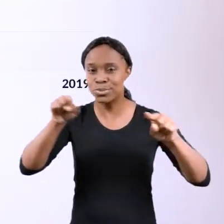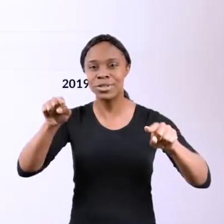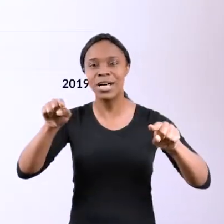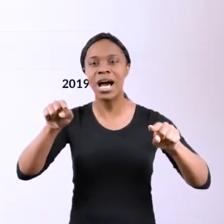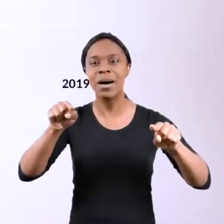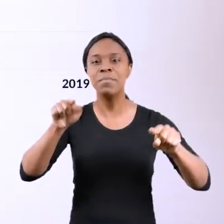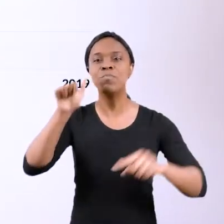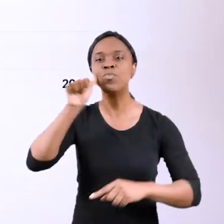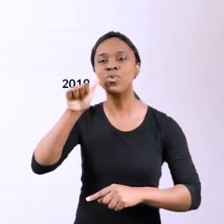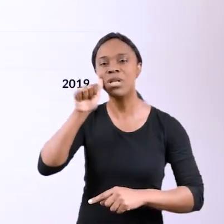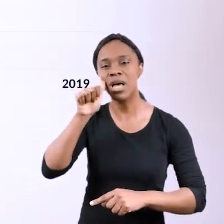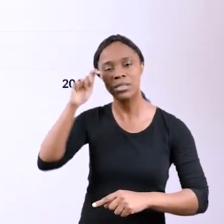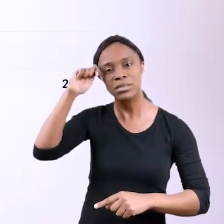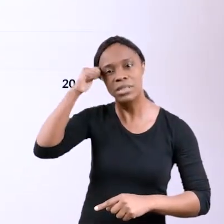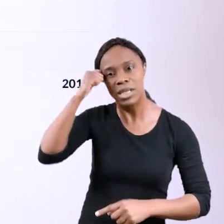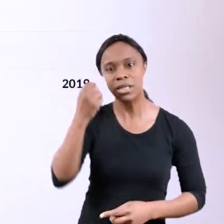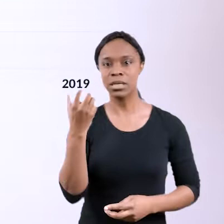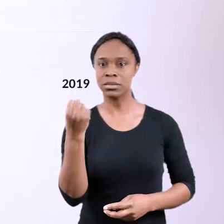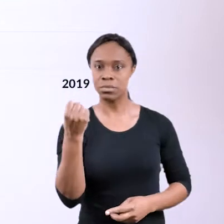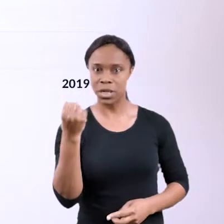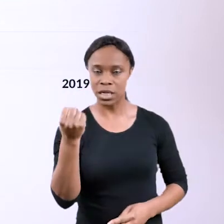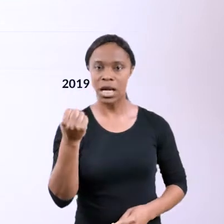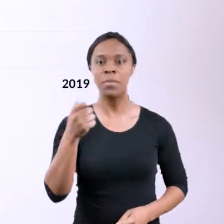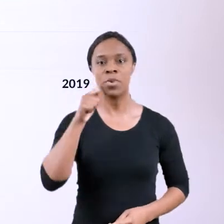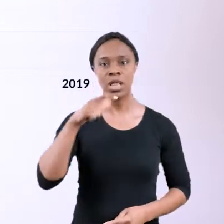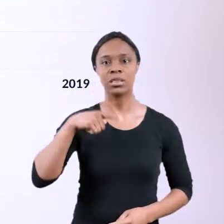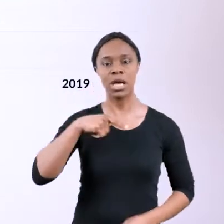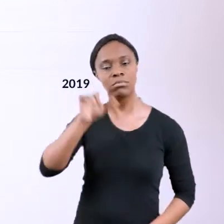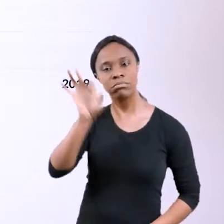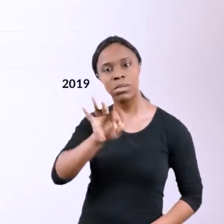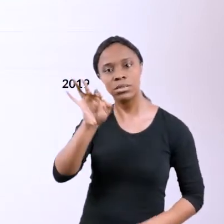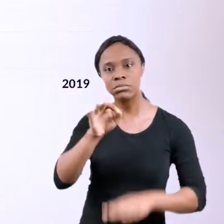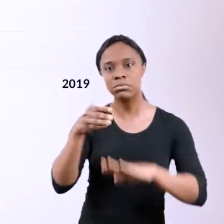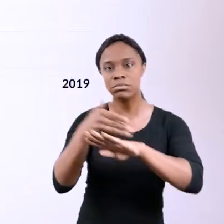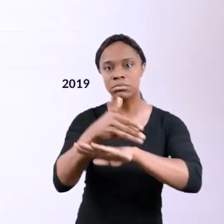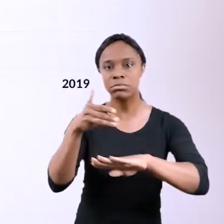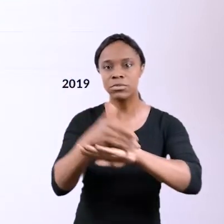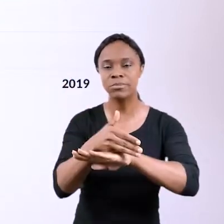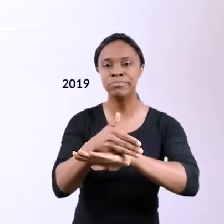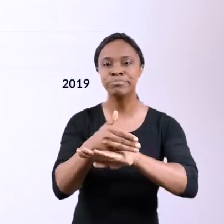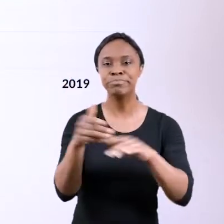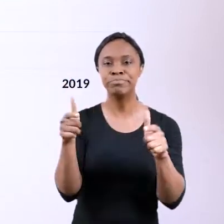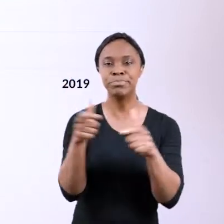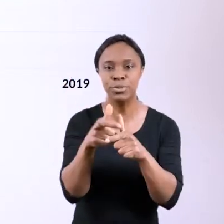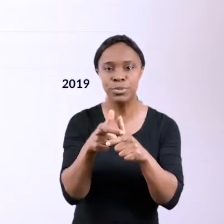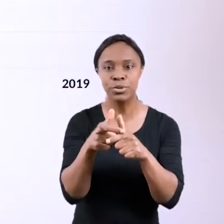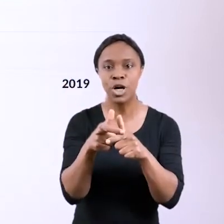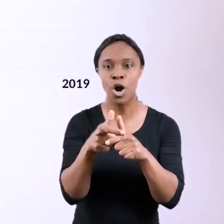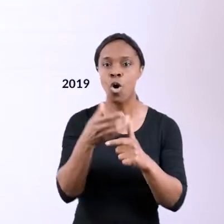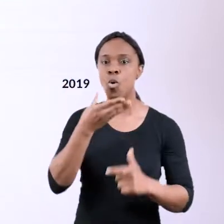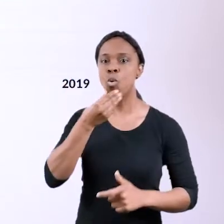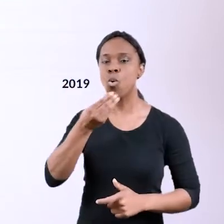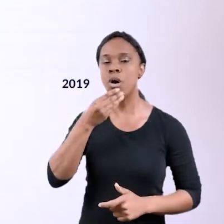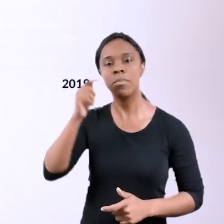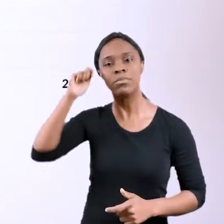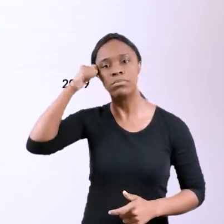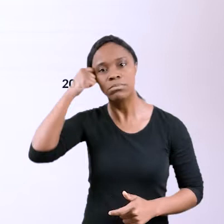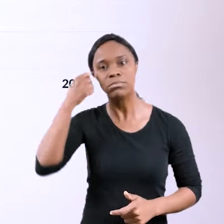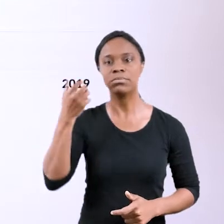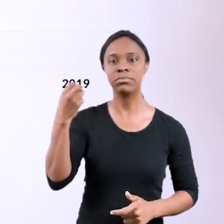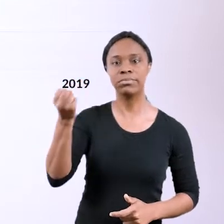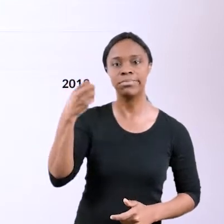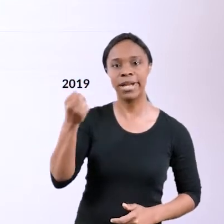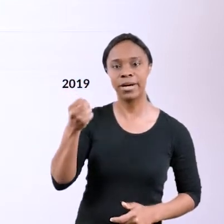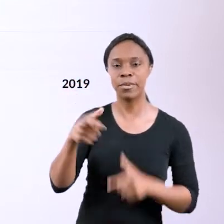as mulheres negras e brancas apresentam taxas de participação bem menores do que a dos homens negros e brancos.